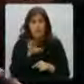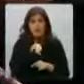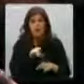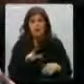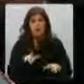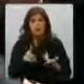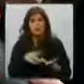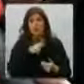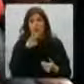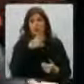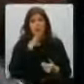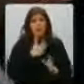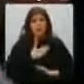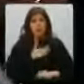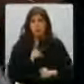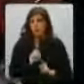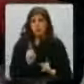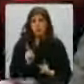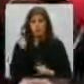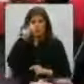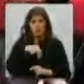defender porque tem mandatário